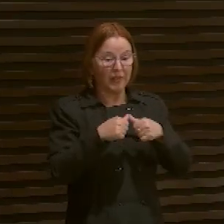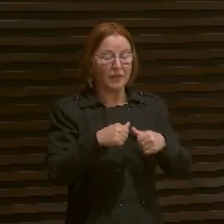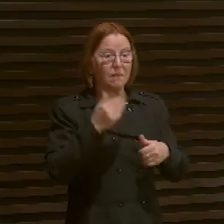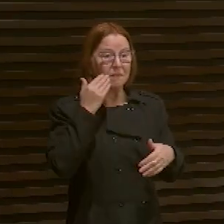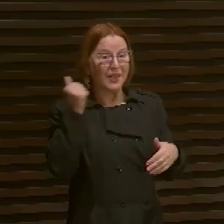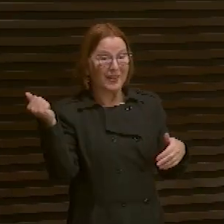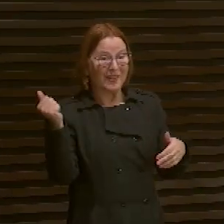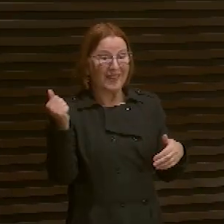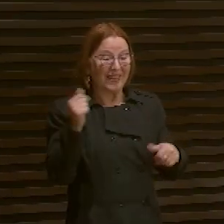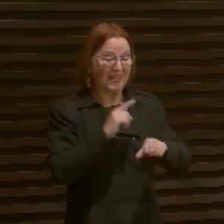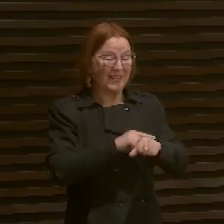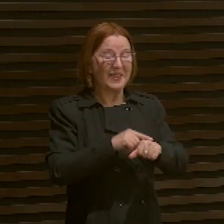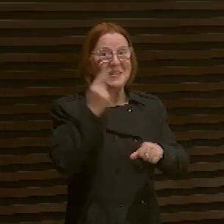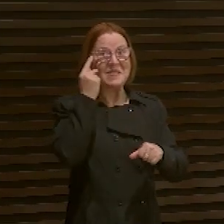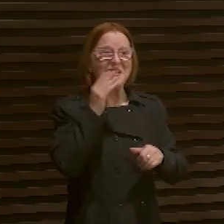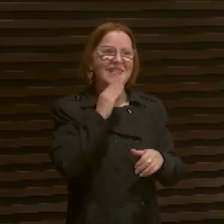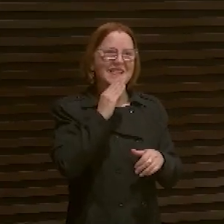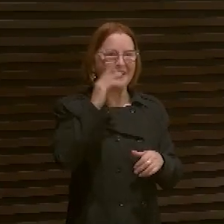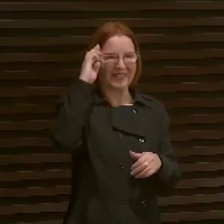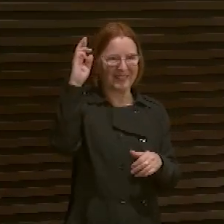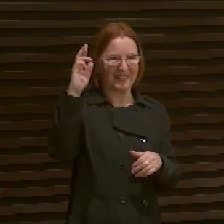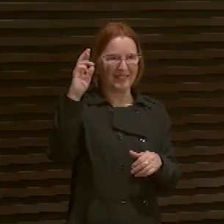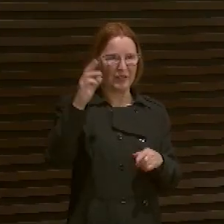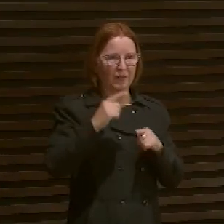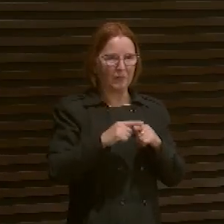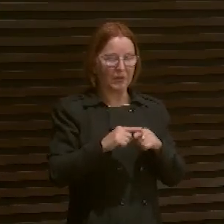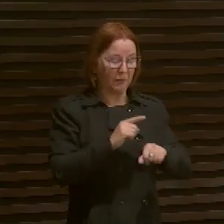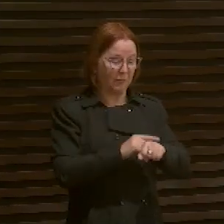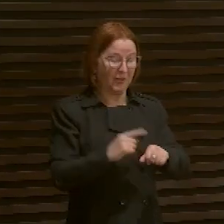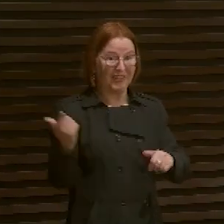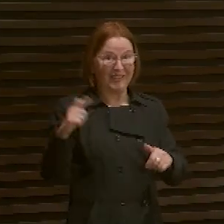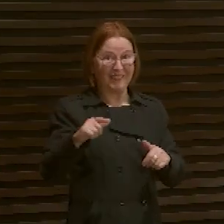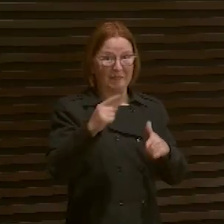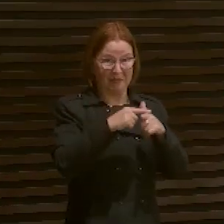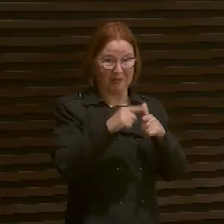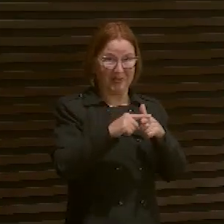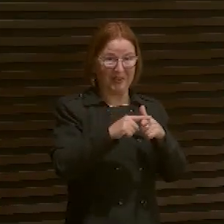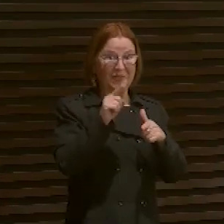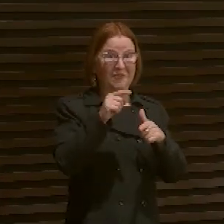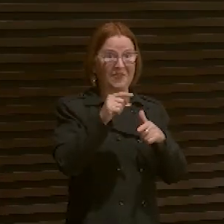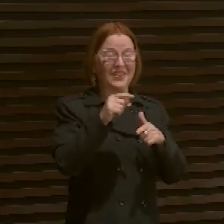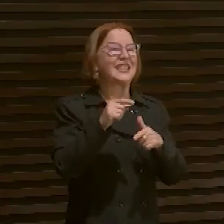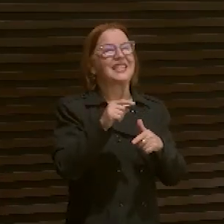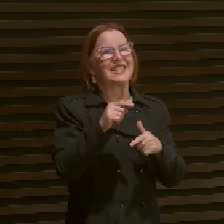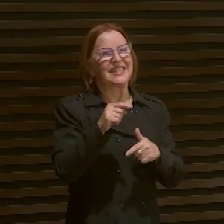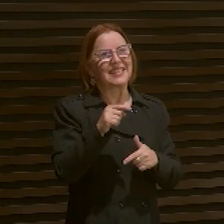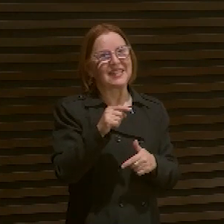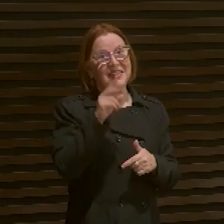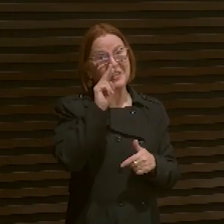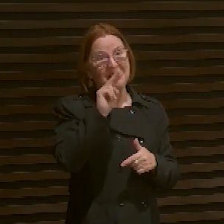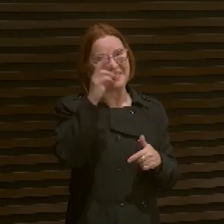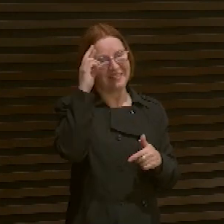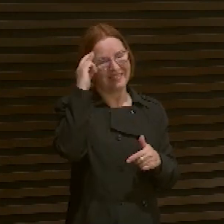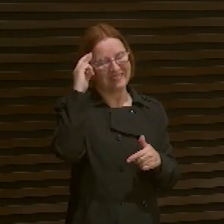para conhecer o Senhor, para que, quando vier a tribulação, você consiga reconhecê-lo mais facilmente e